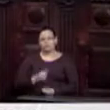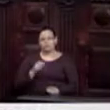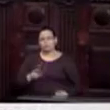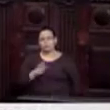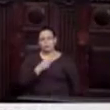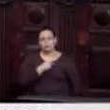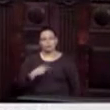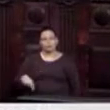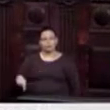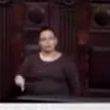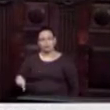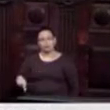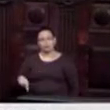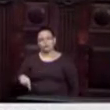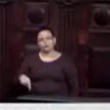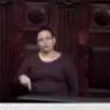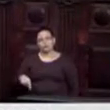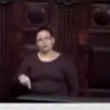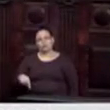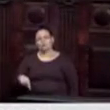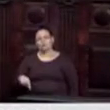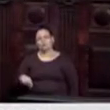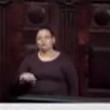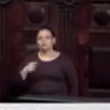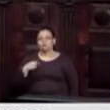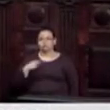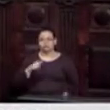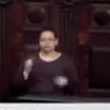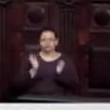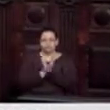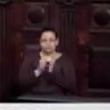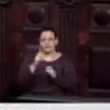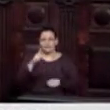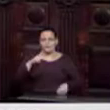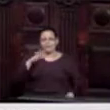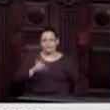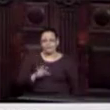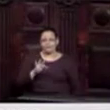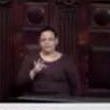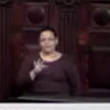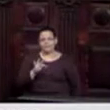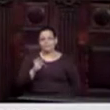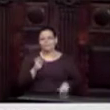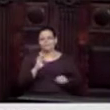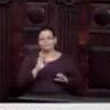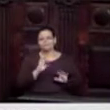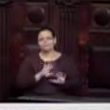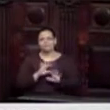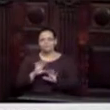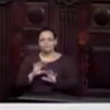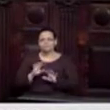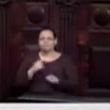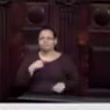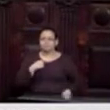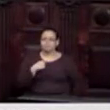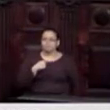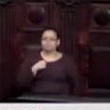Senhor presidente, a bancada do Partido dos Trabalhadores, na sua integralidade, Vossa Excelência,